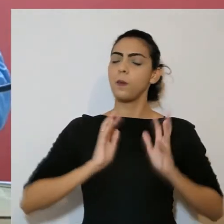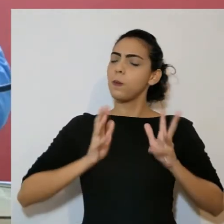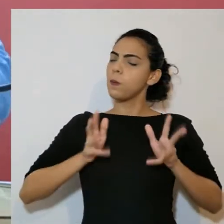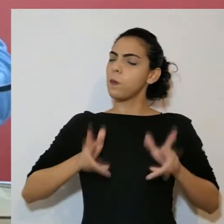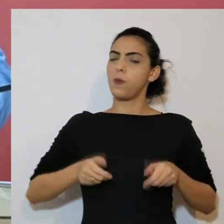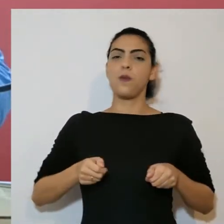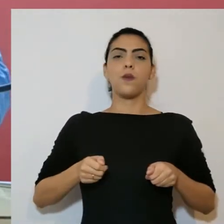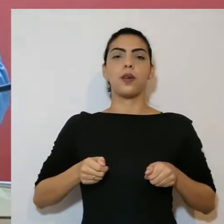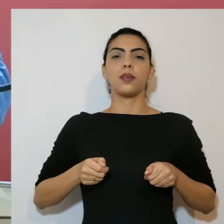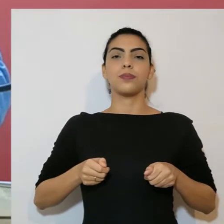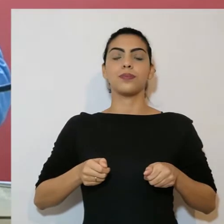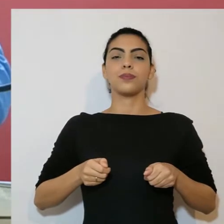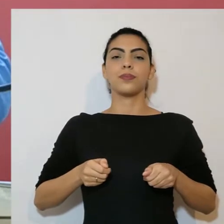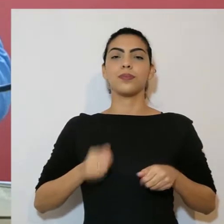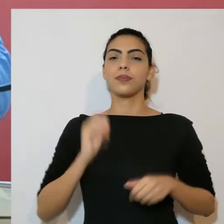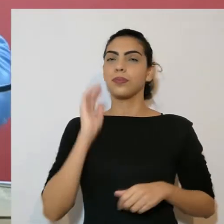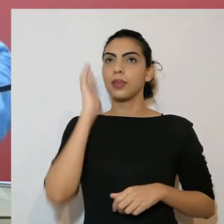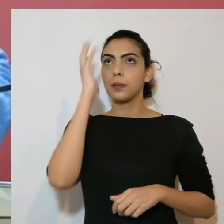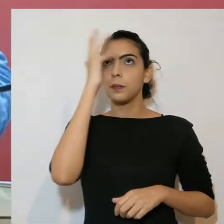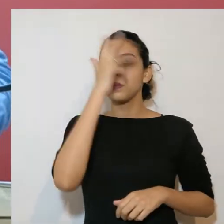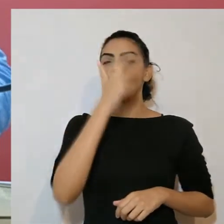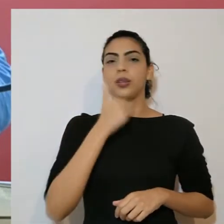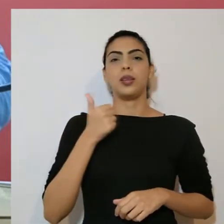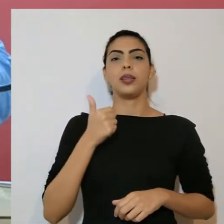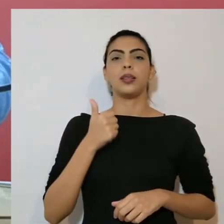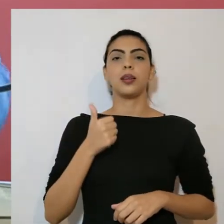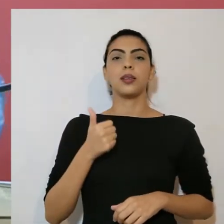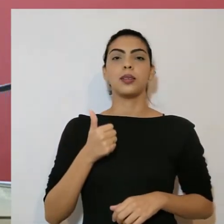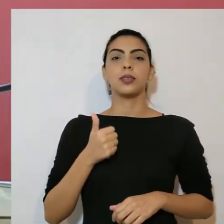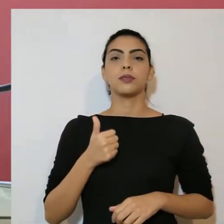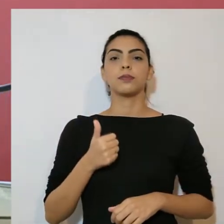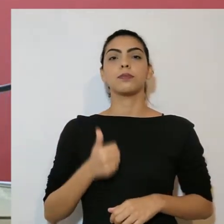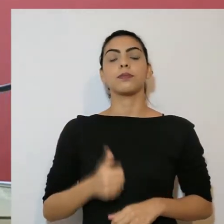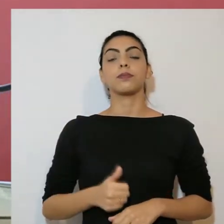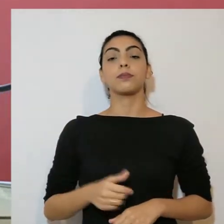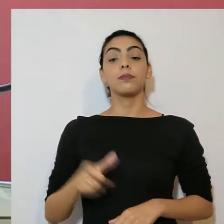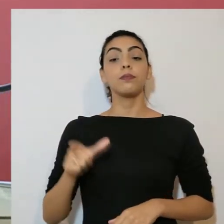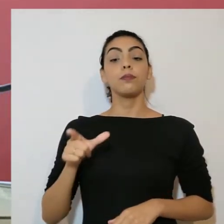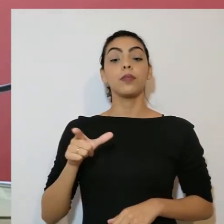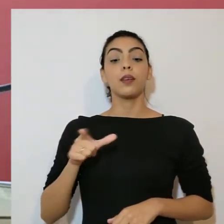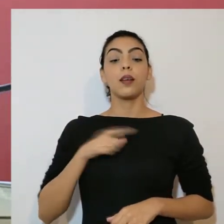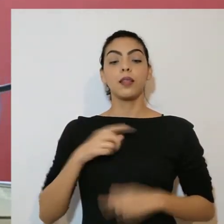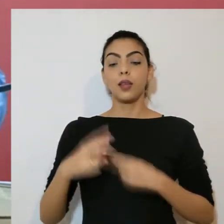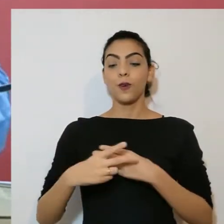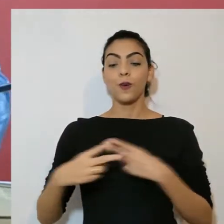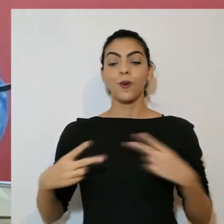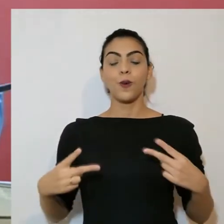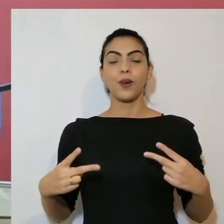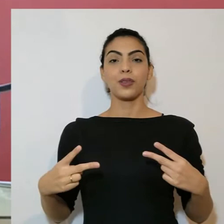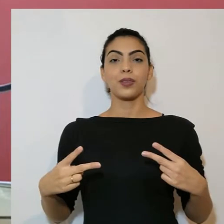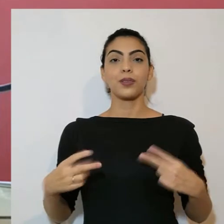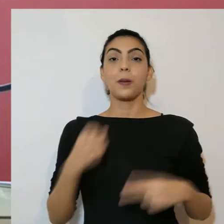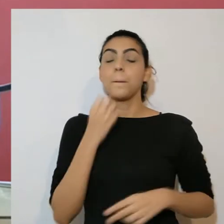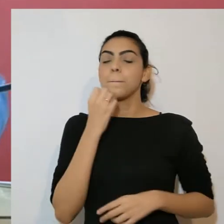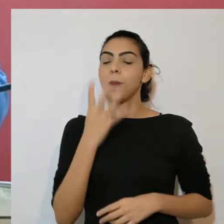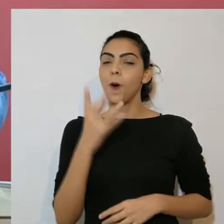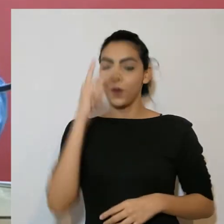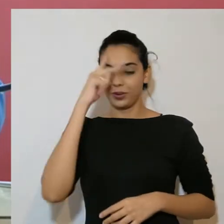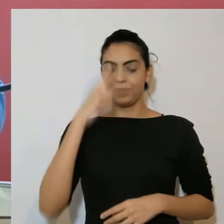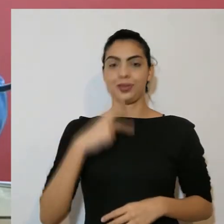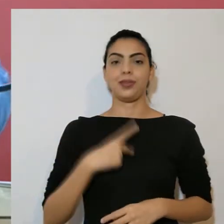amável, é pura, é simpática, tem virtudes. Ela é boa para o seu